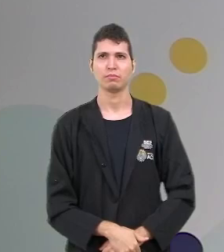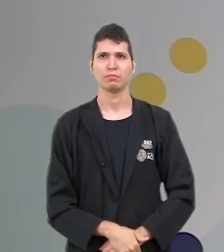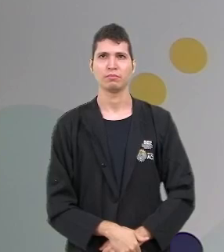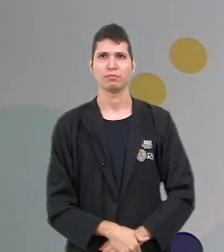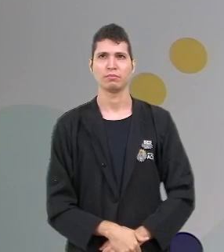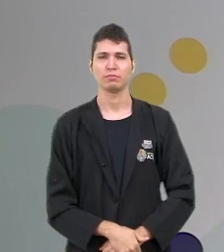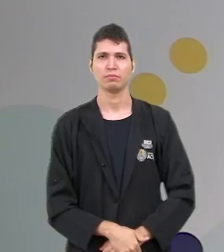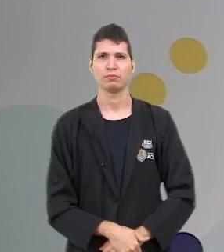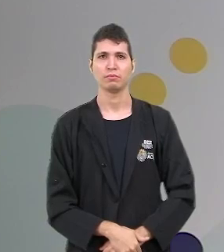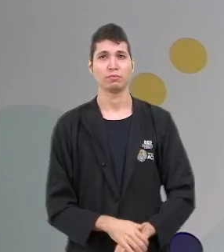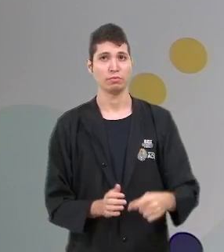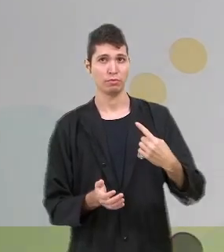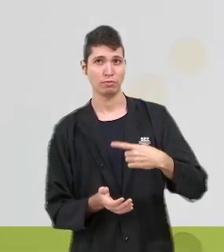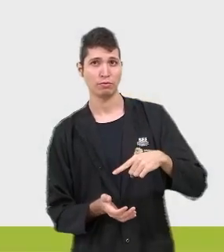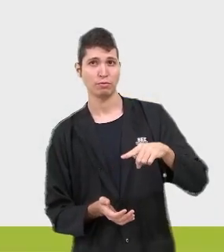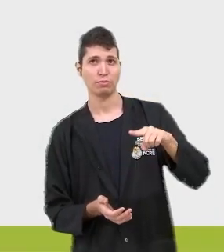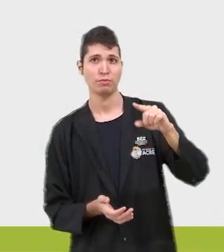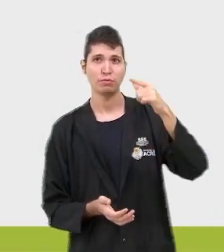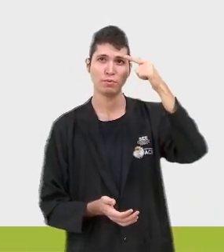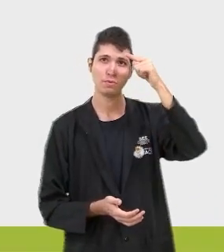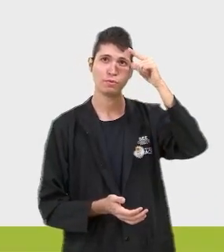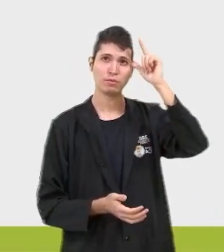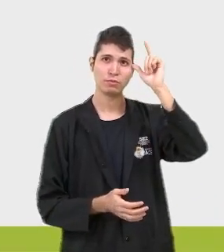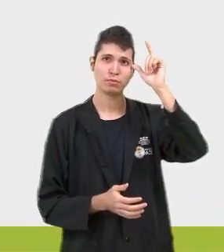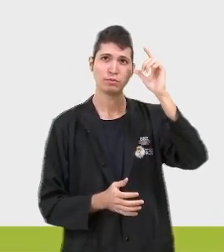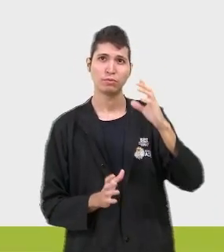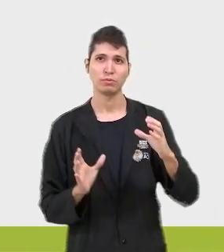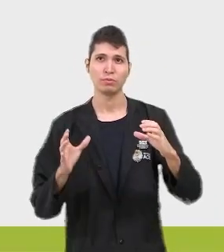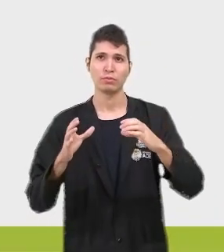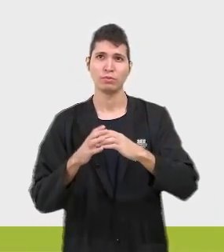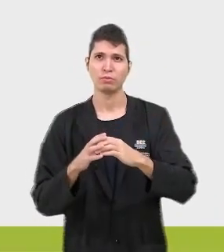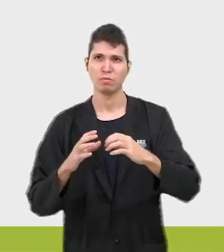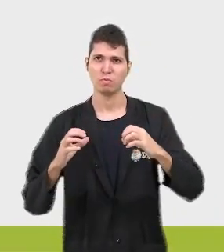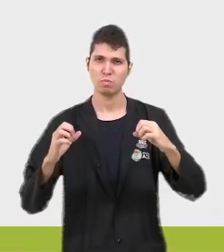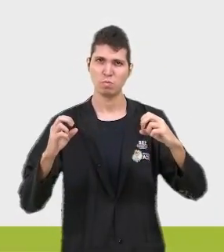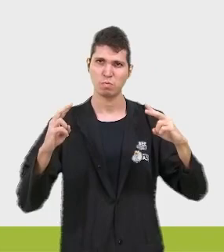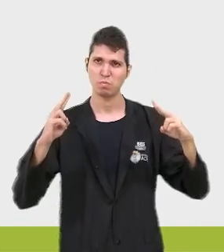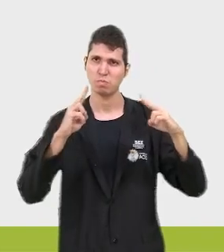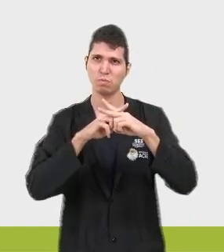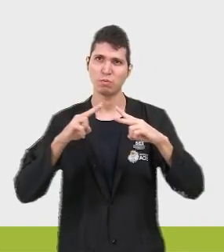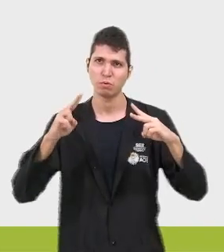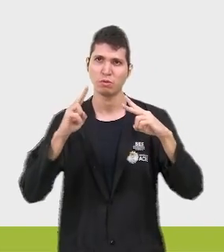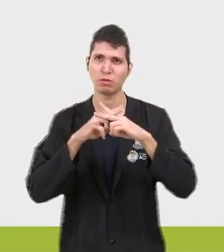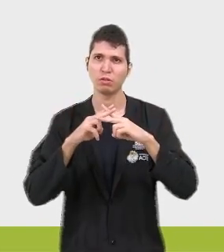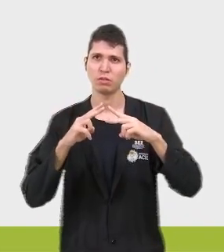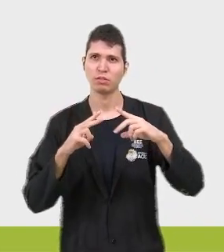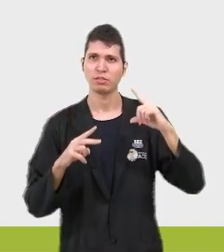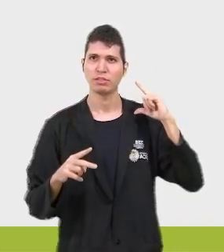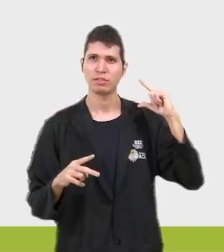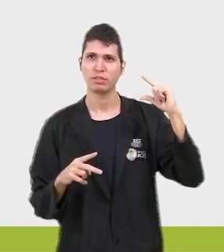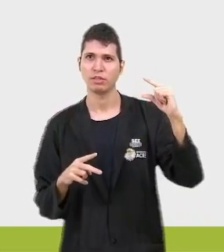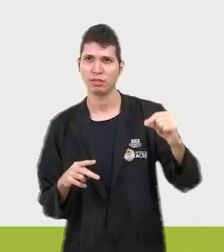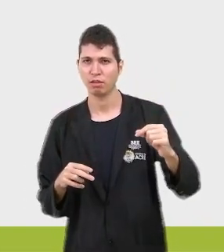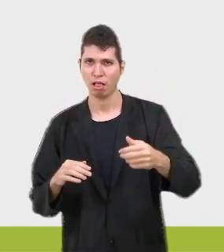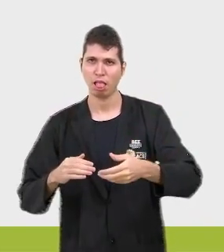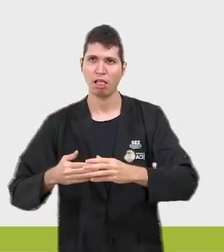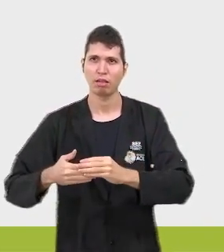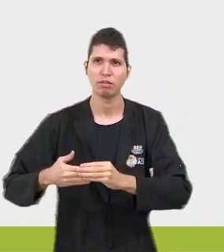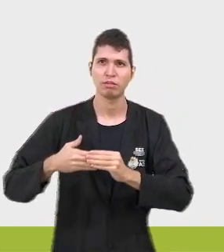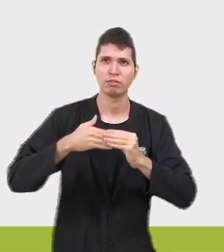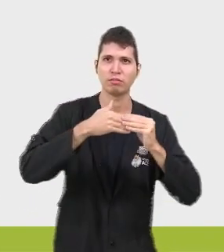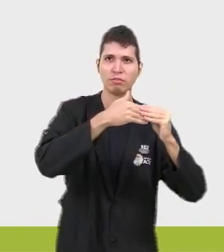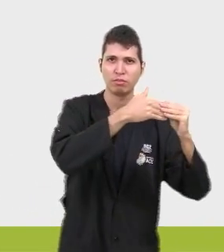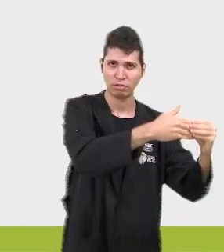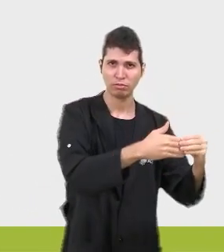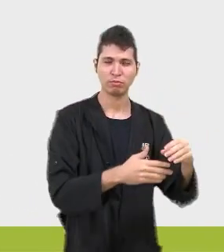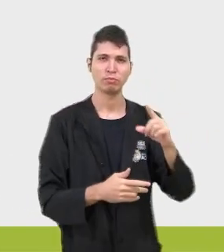elementos químicos, tá? Fui ontem no clube, briguei e saí carregado para o hospital. Decorou